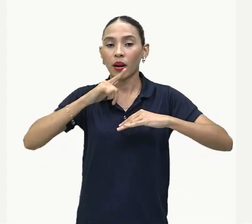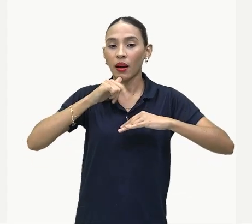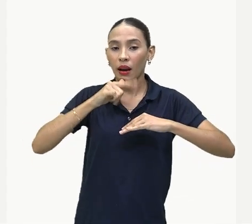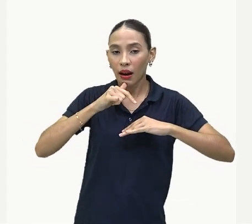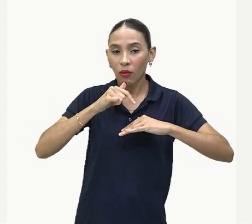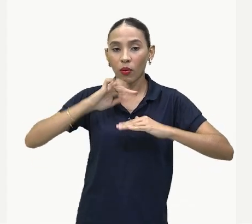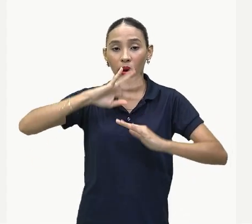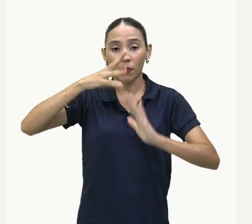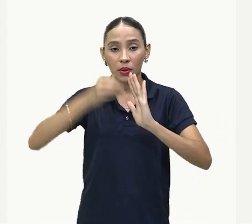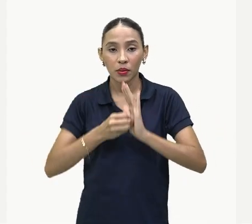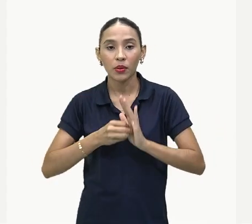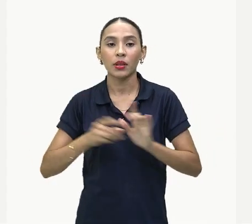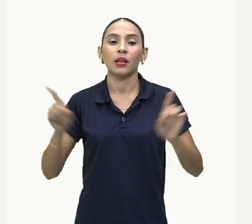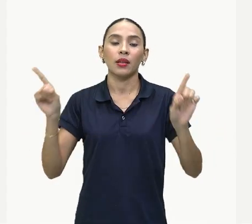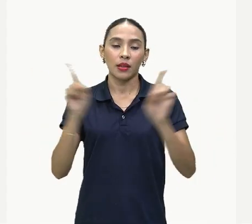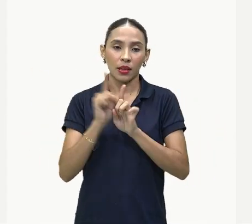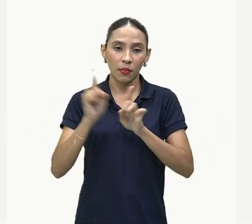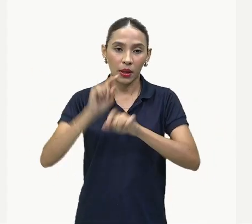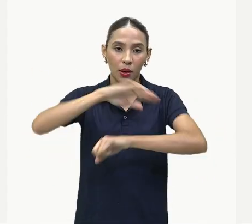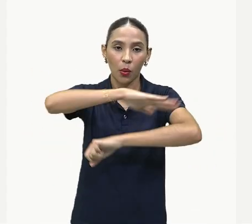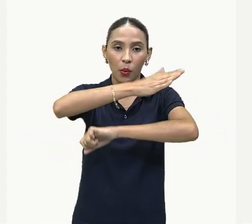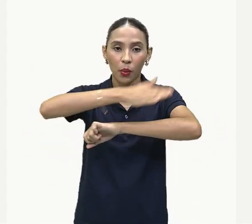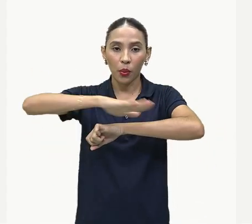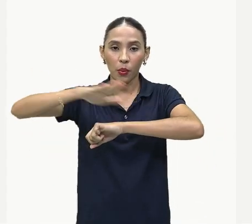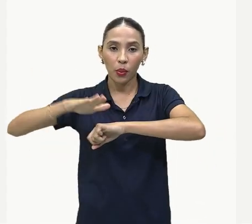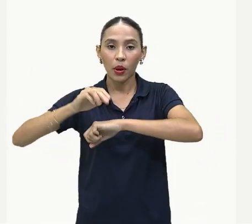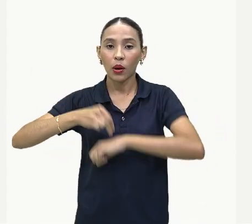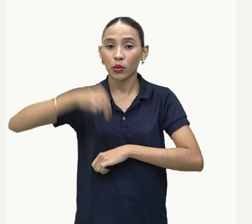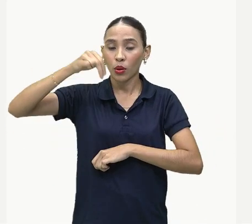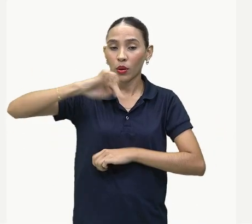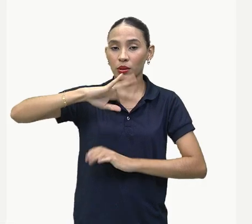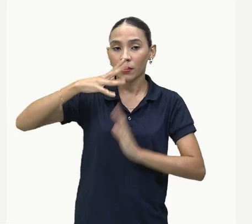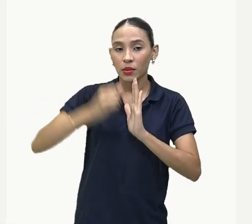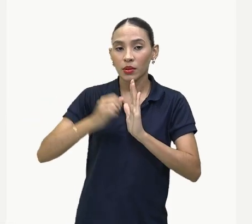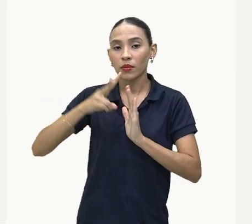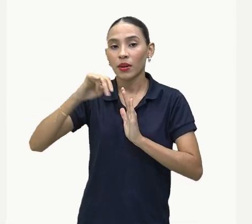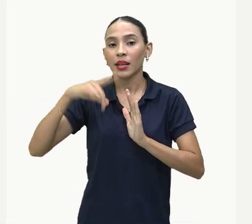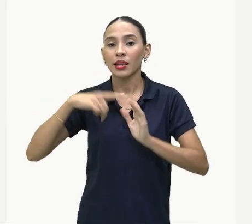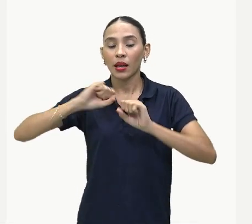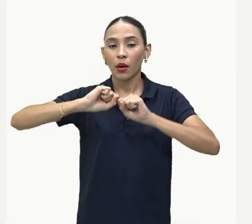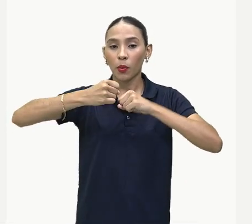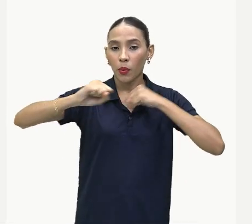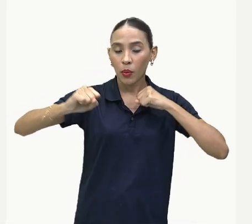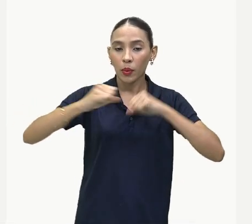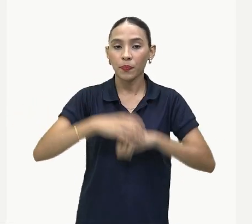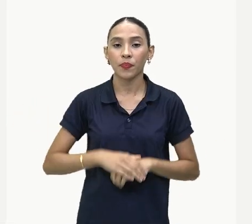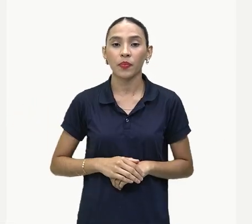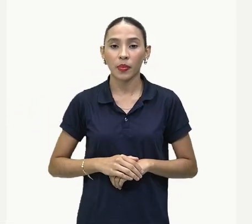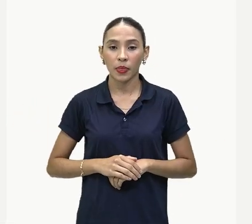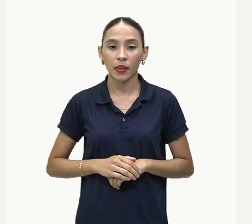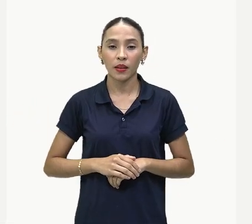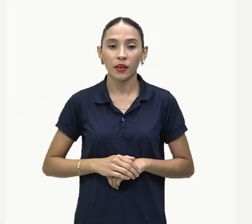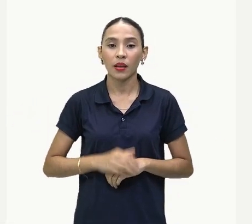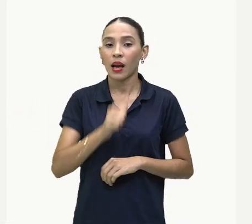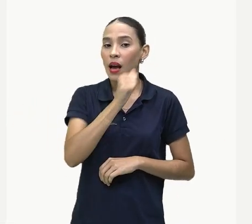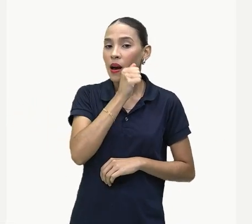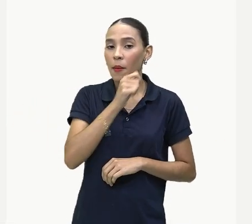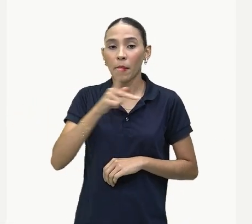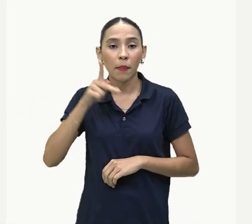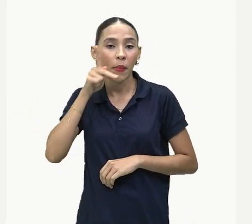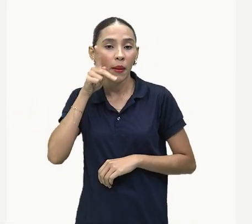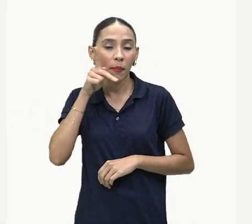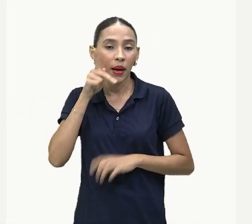Os planaltos residuais norte-amazônico, eles se estendem desde o estado